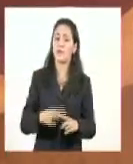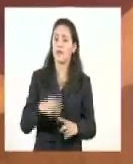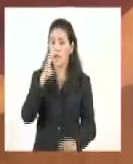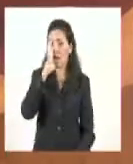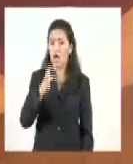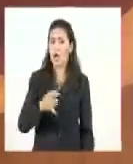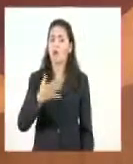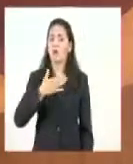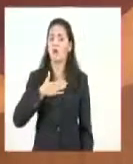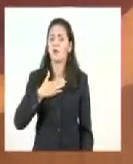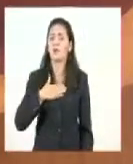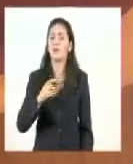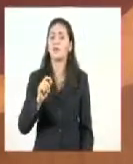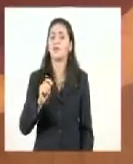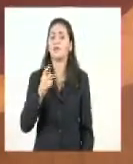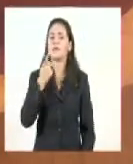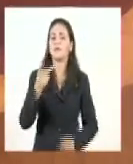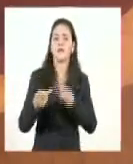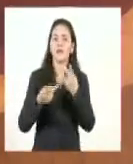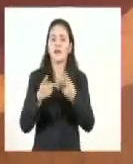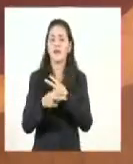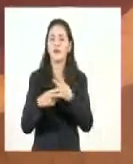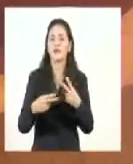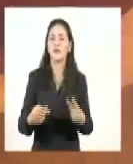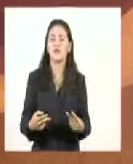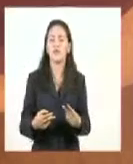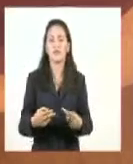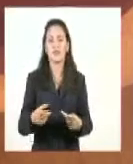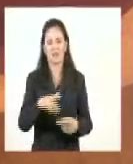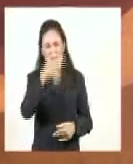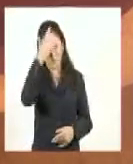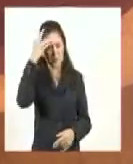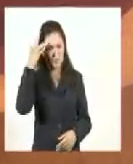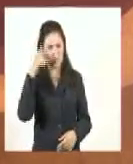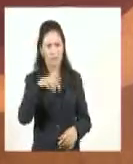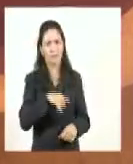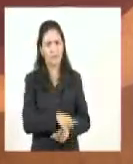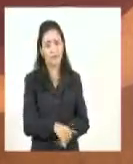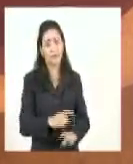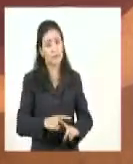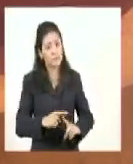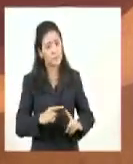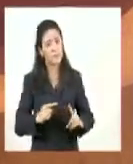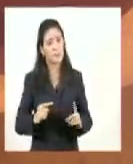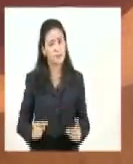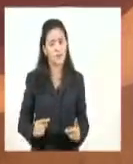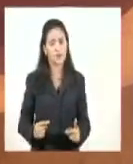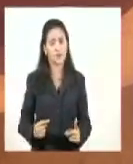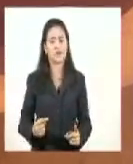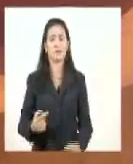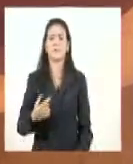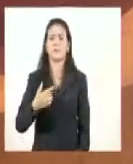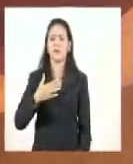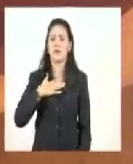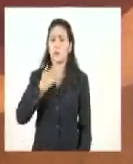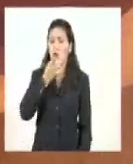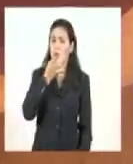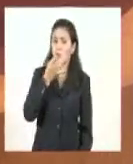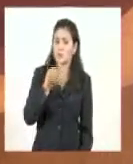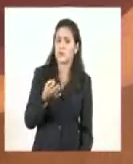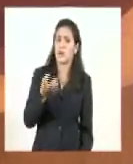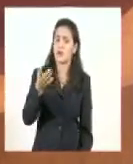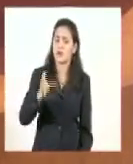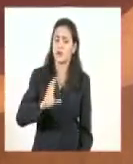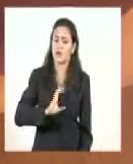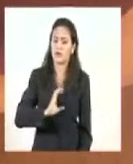falar as coisas sem a presença das pessoas. Mas eu não considero que esse caso de Caxias, eu preciso